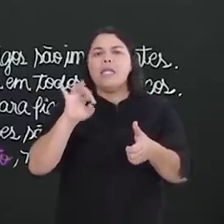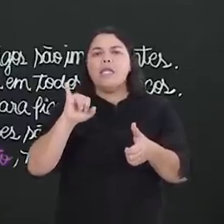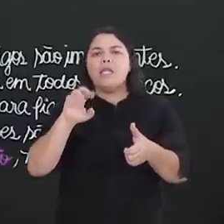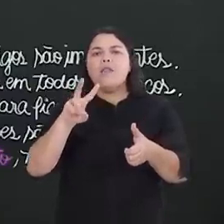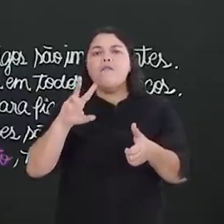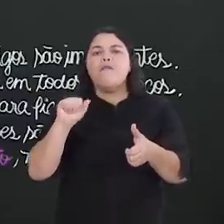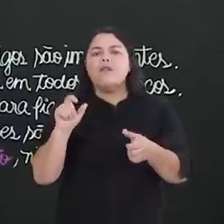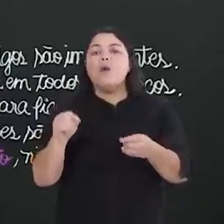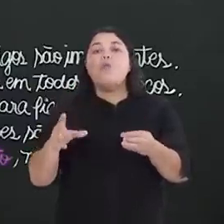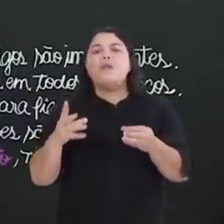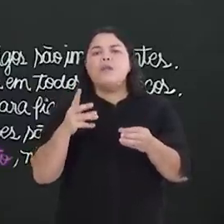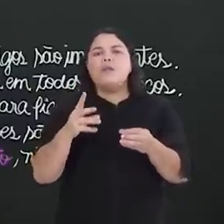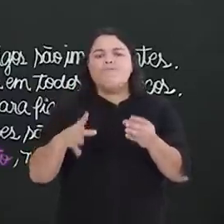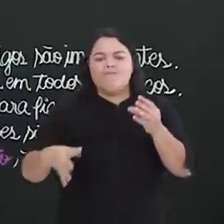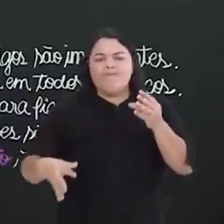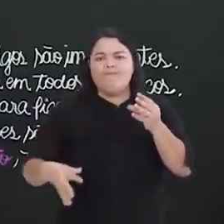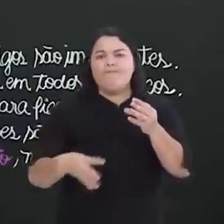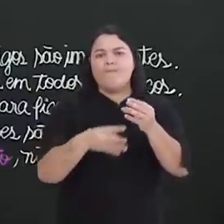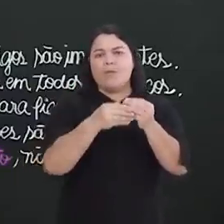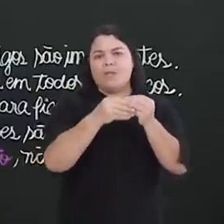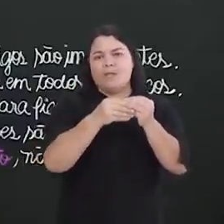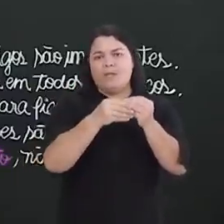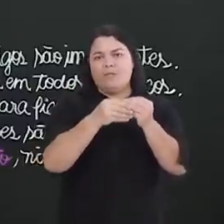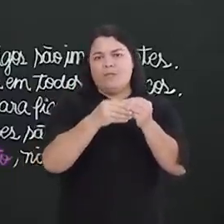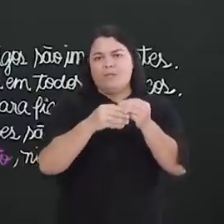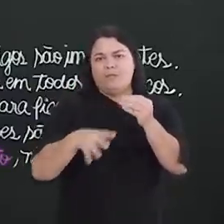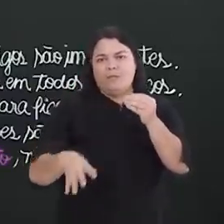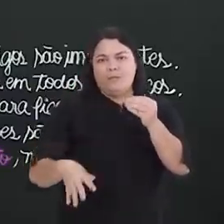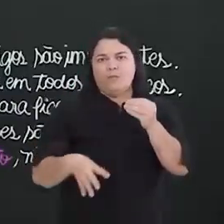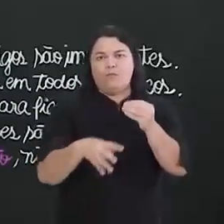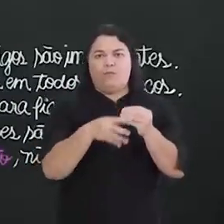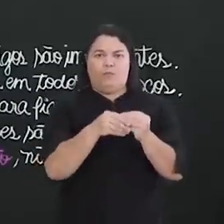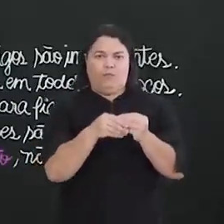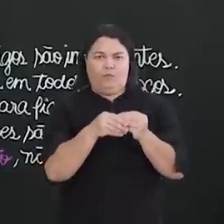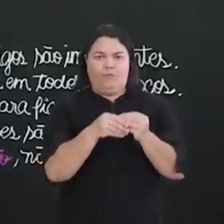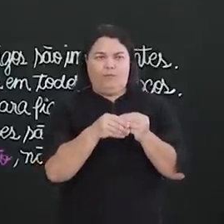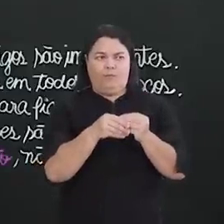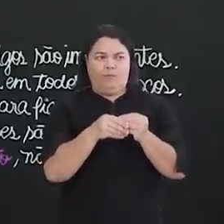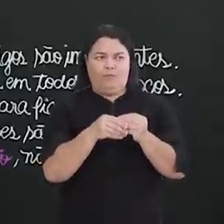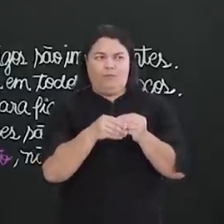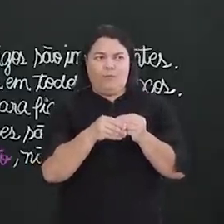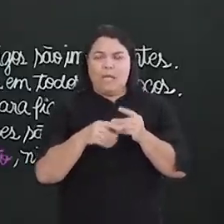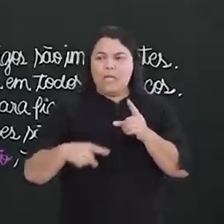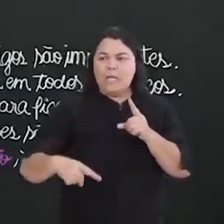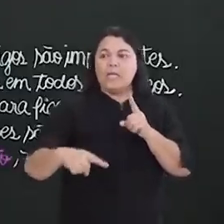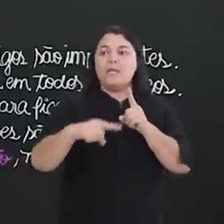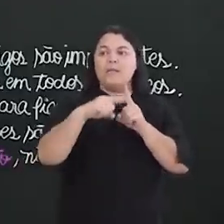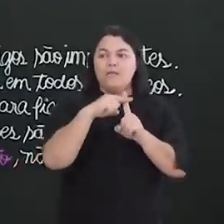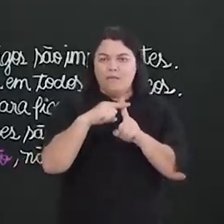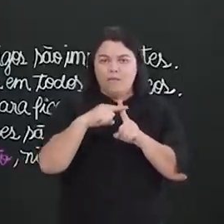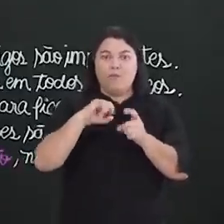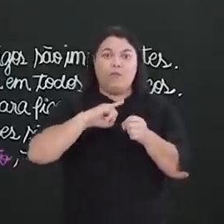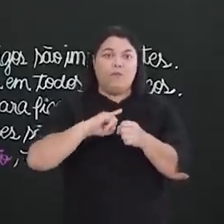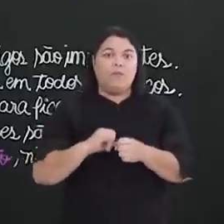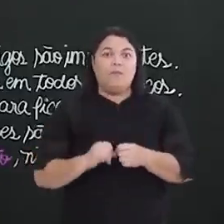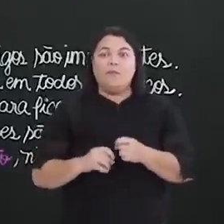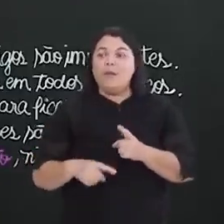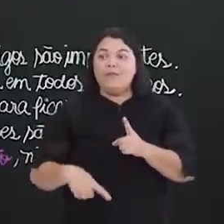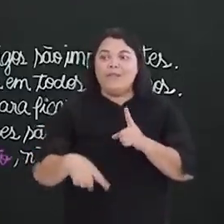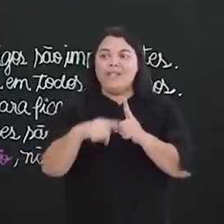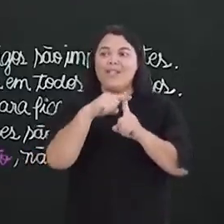de adição. A mais clássica conjunção coordenativa de valor aditivo é a conjunção